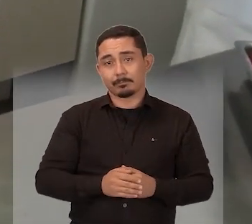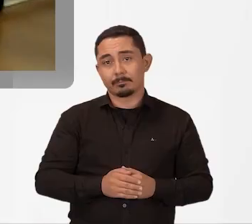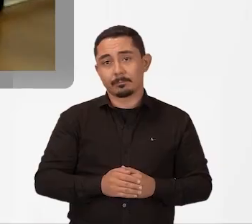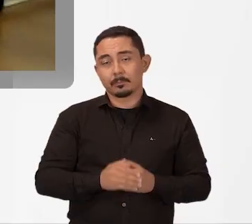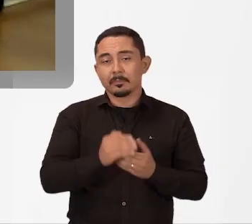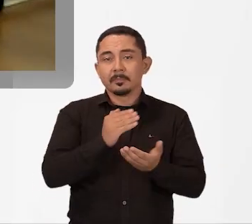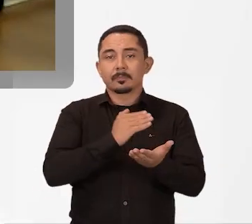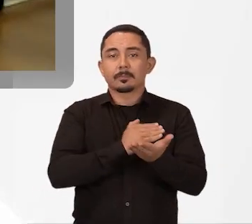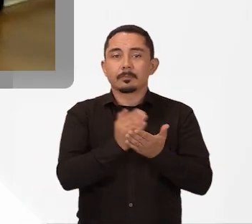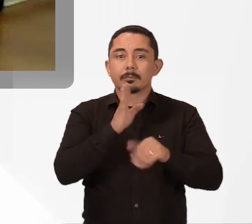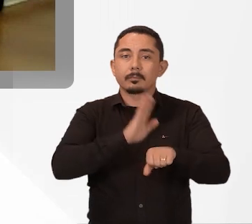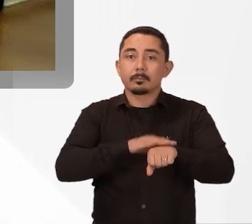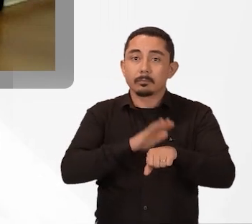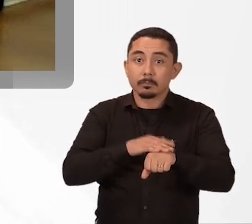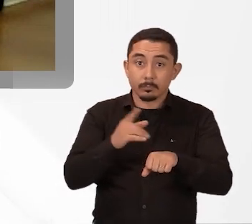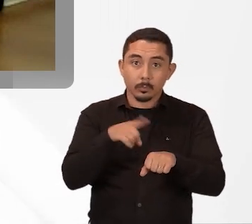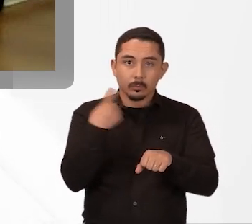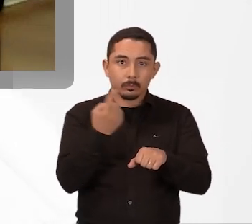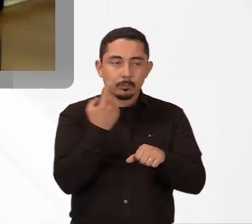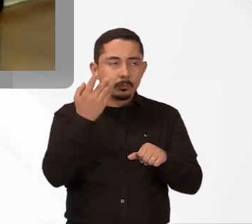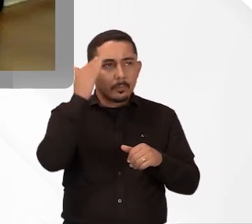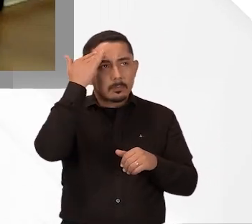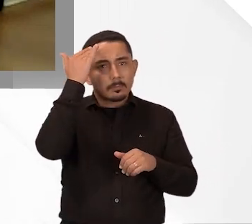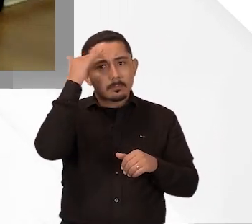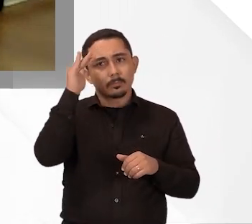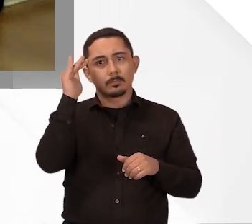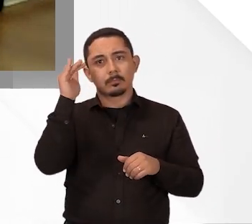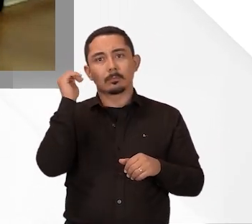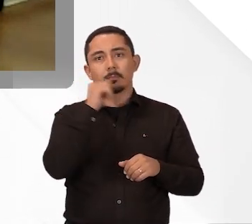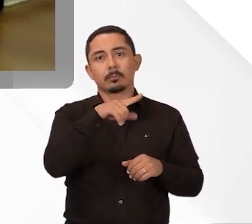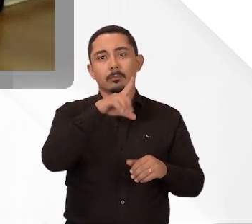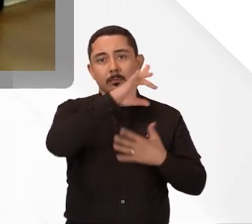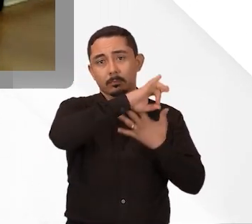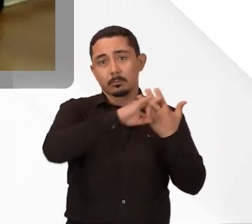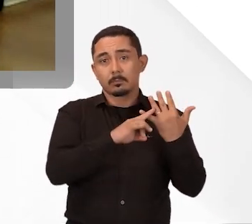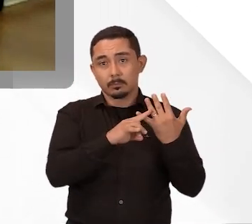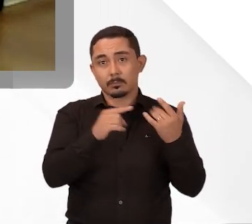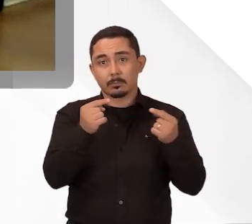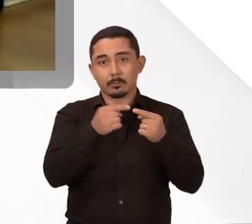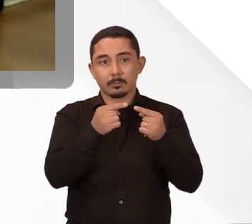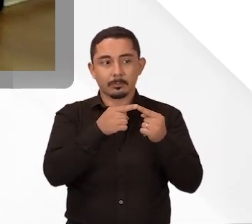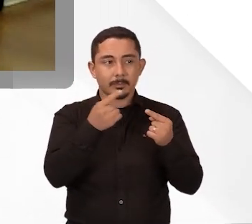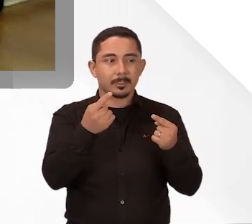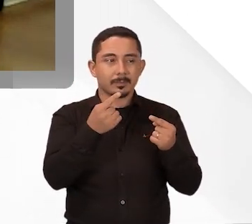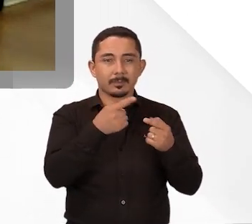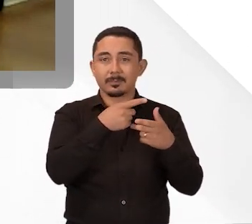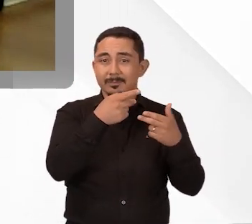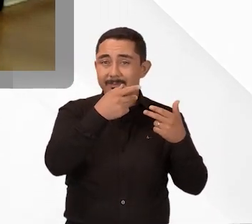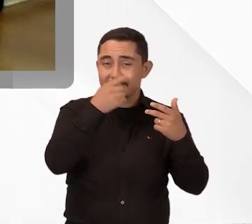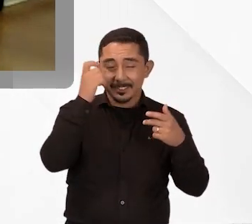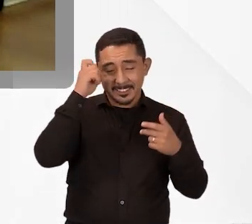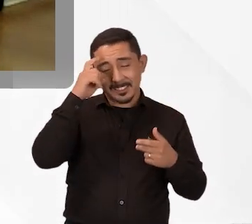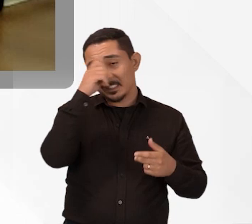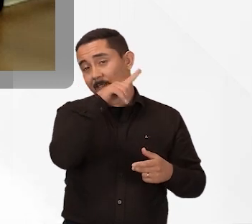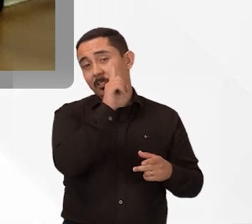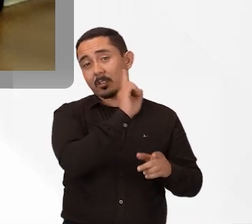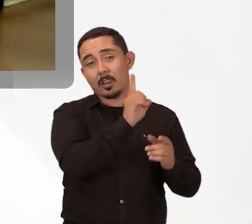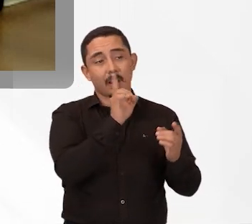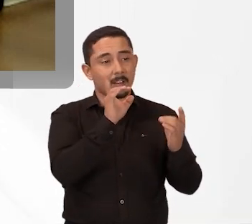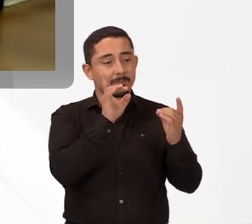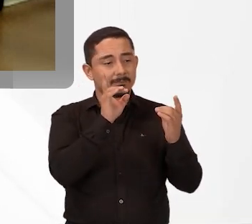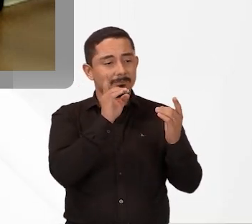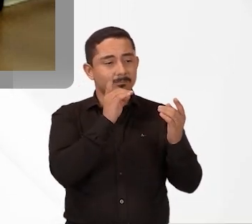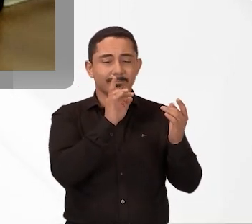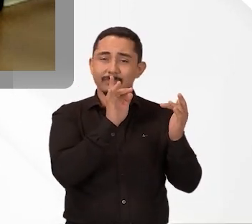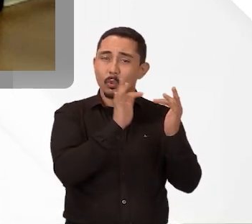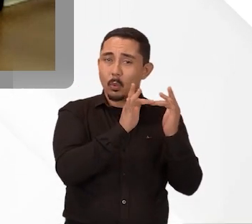trabalho. A partir do momento em que a gente passa a entender que a deficiência está nas barreiras, nessa interação da pessoa com as